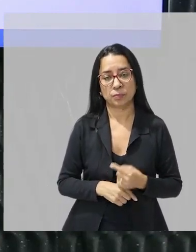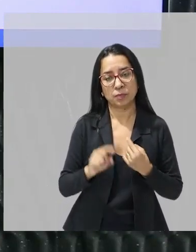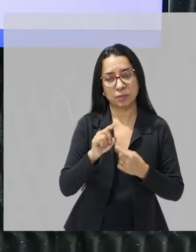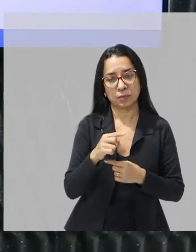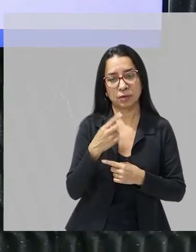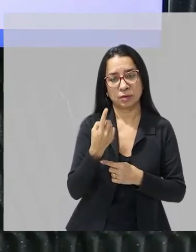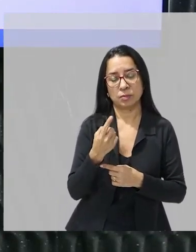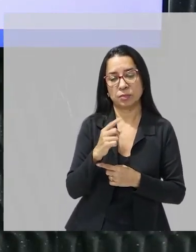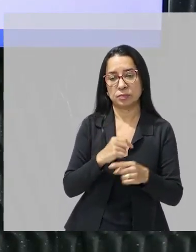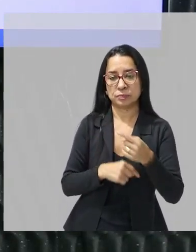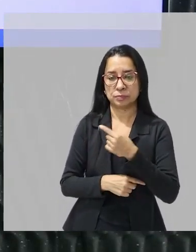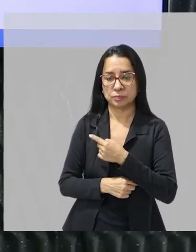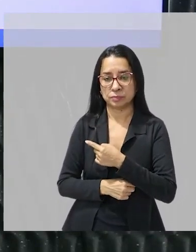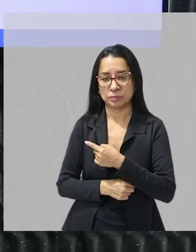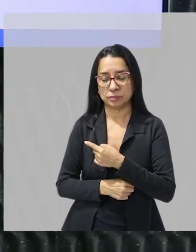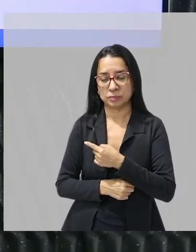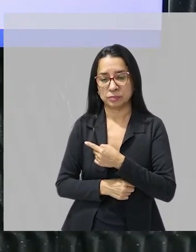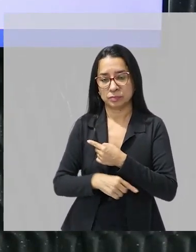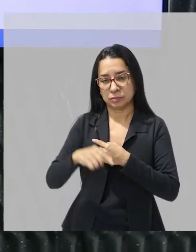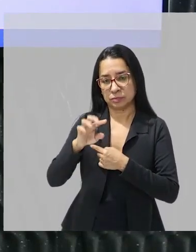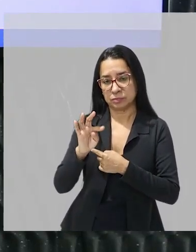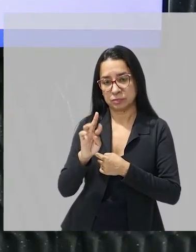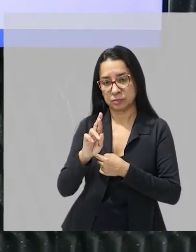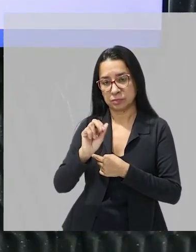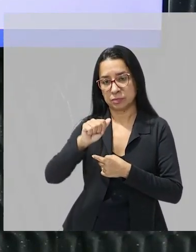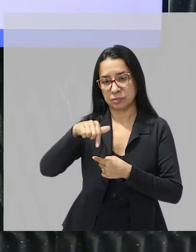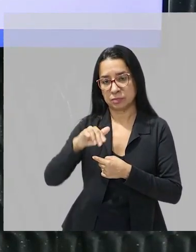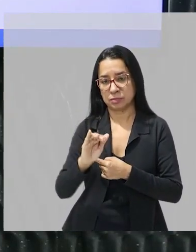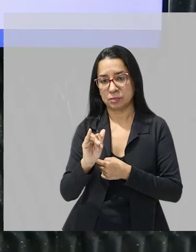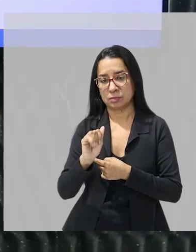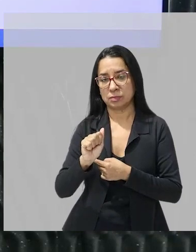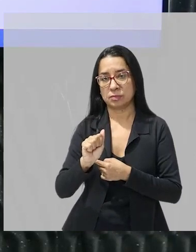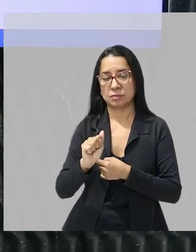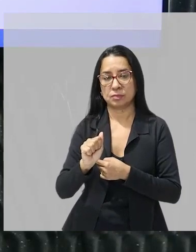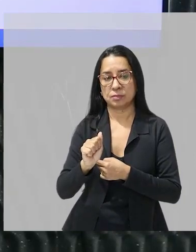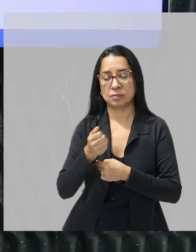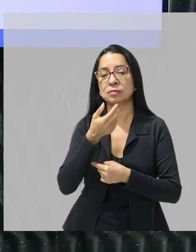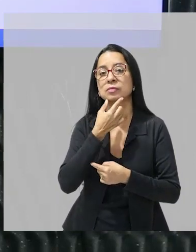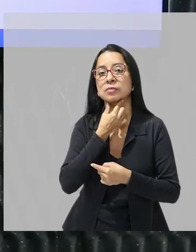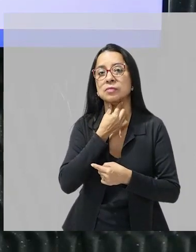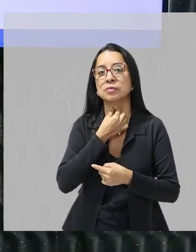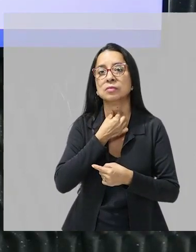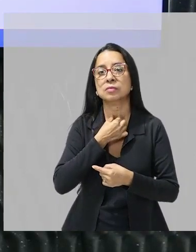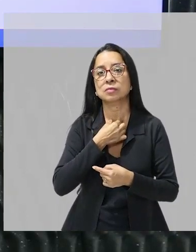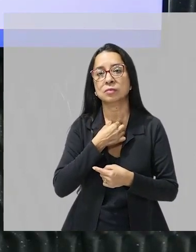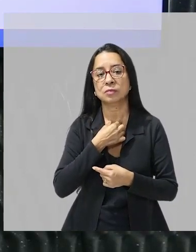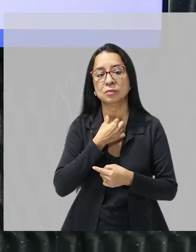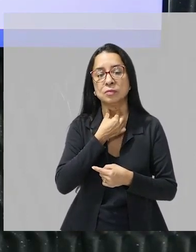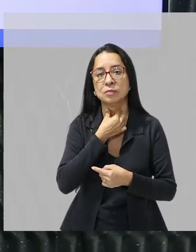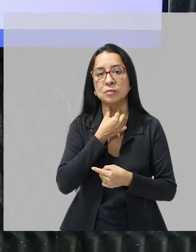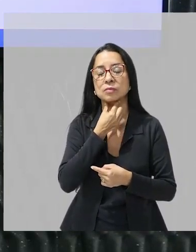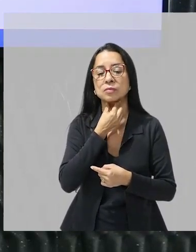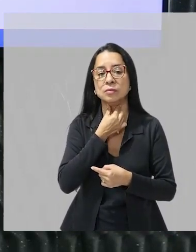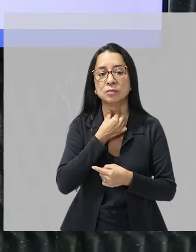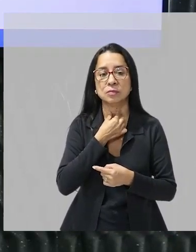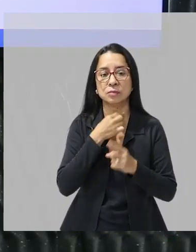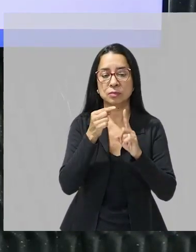da laringe, nós temos o ar, ele vai para a traqueia, que é aquele tubo um pouco mais alargado aqui,